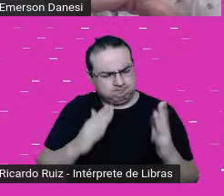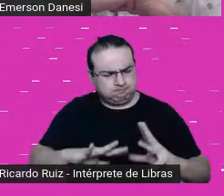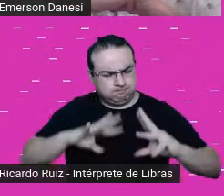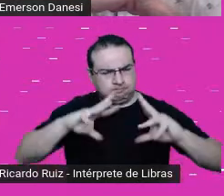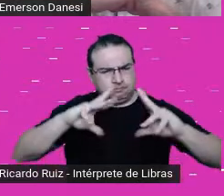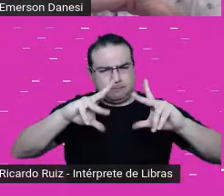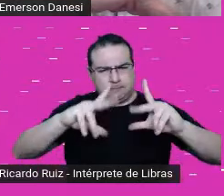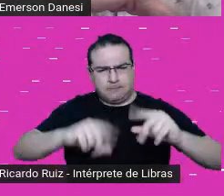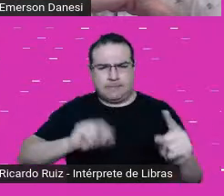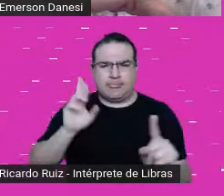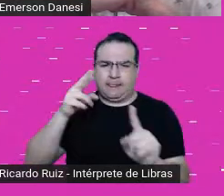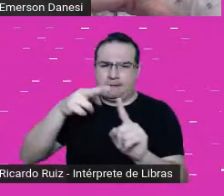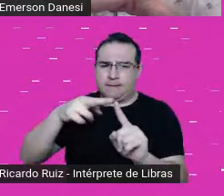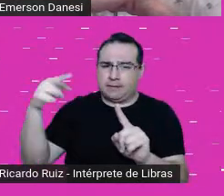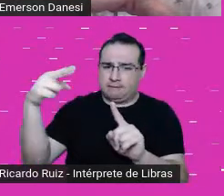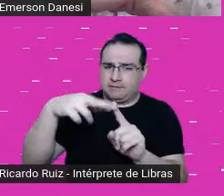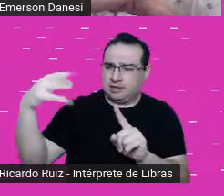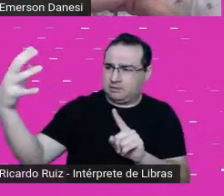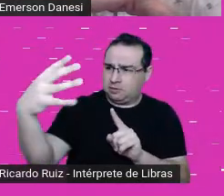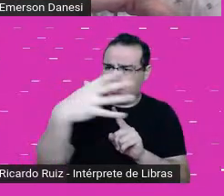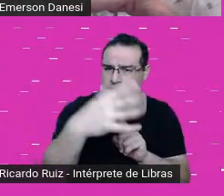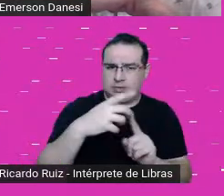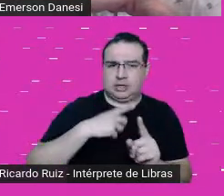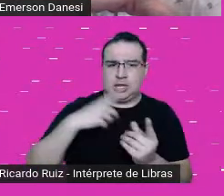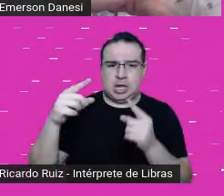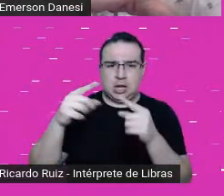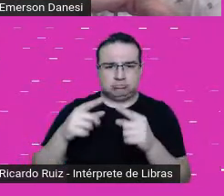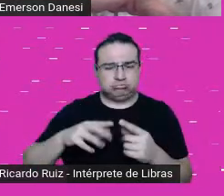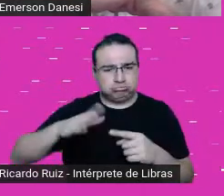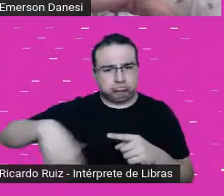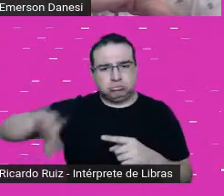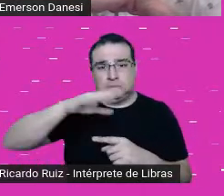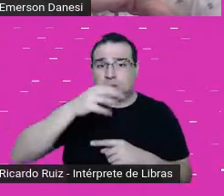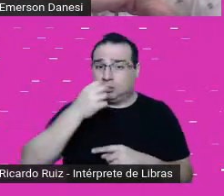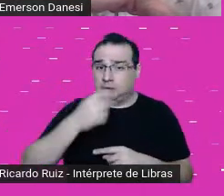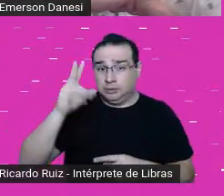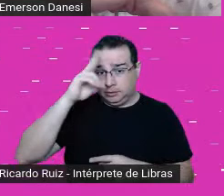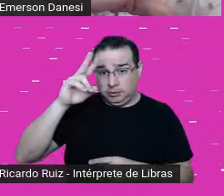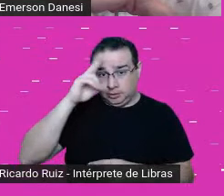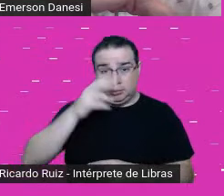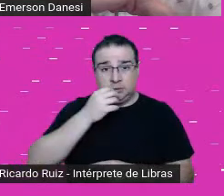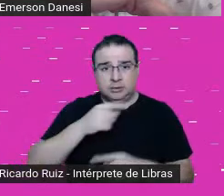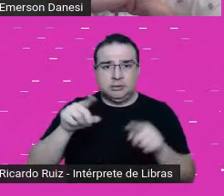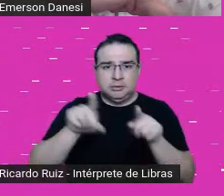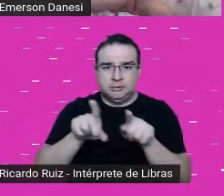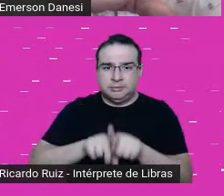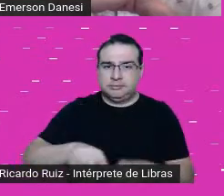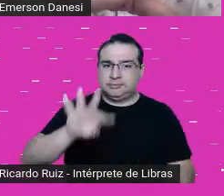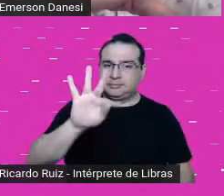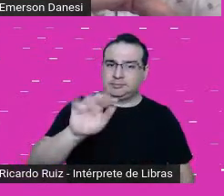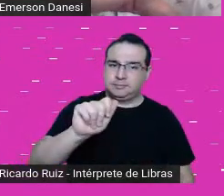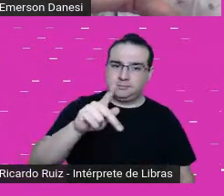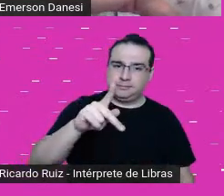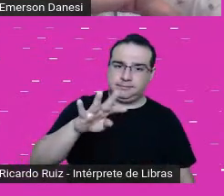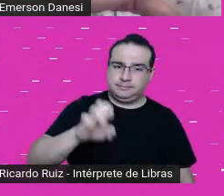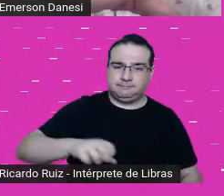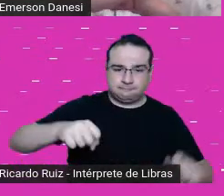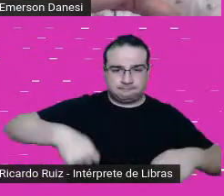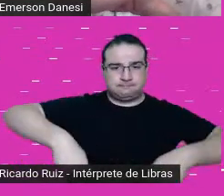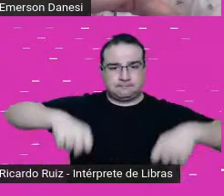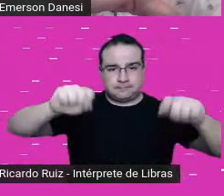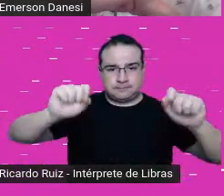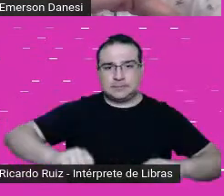muitas referências ao mesmo tempo. Foi bom você ter lembrado isso dos tapetes. Gente, que coisa incrível